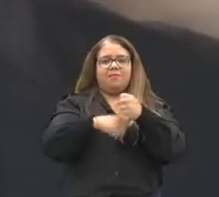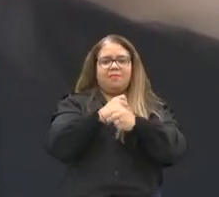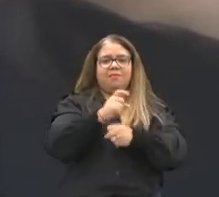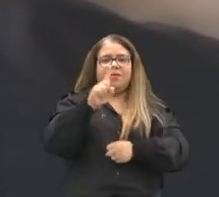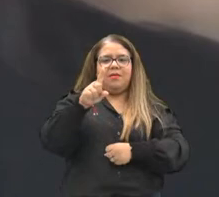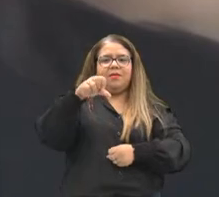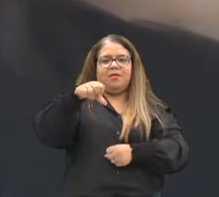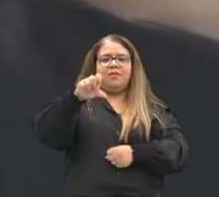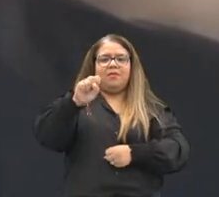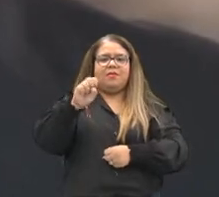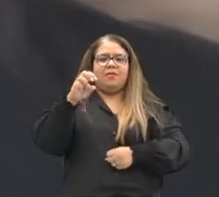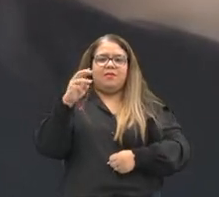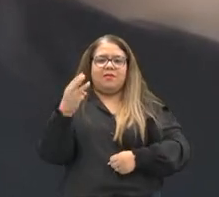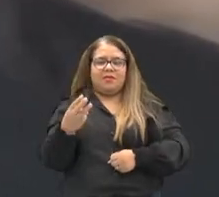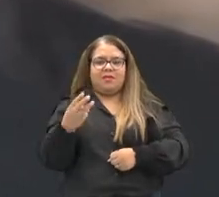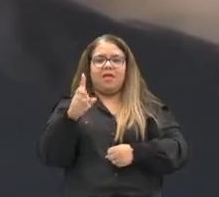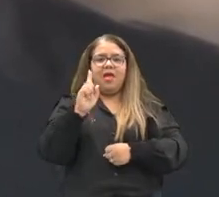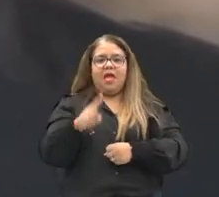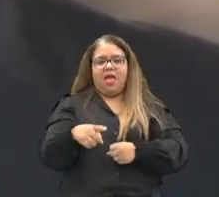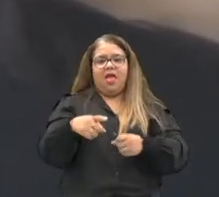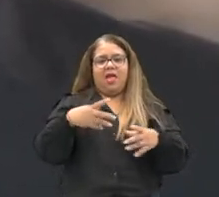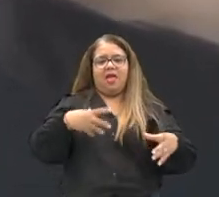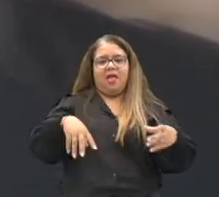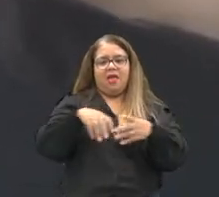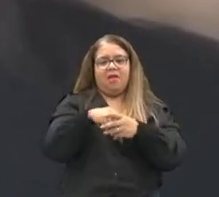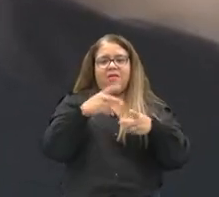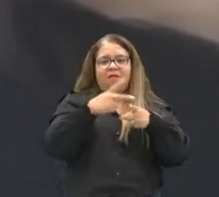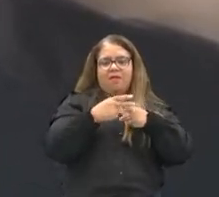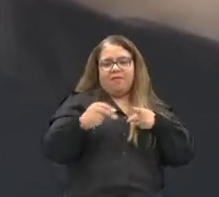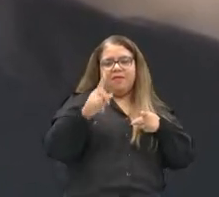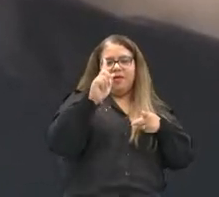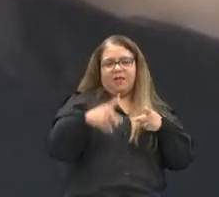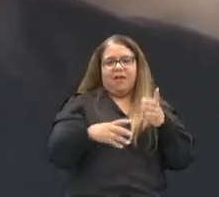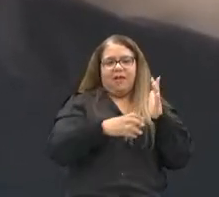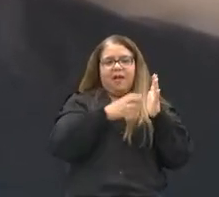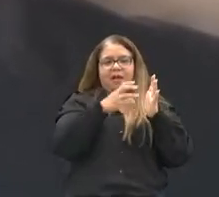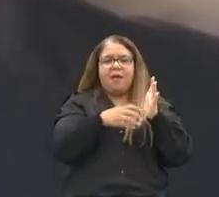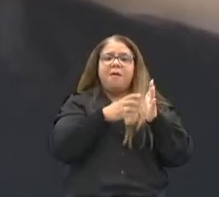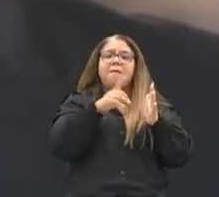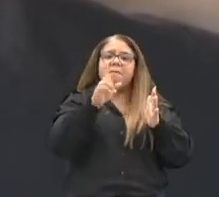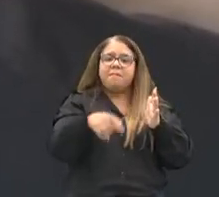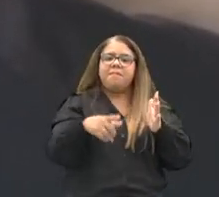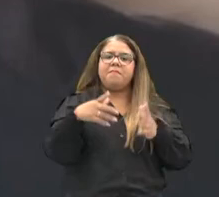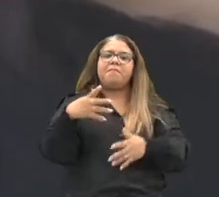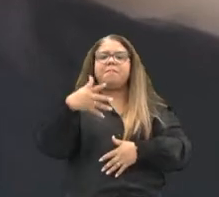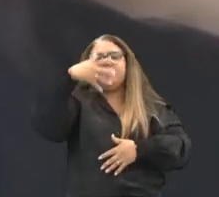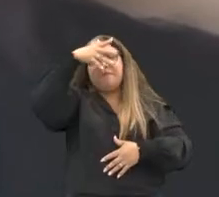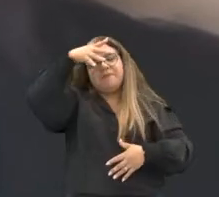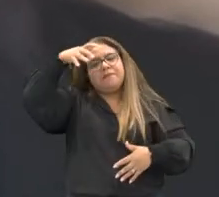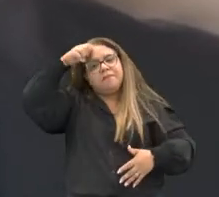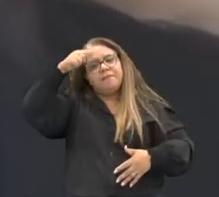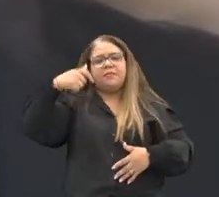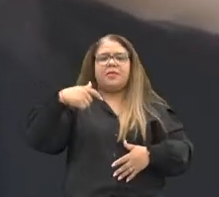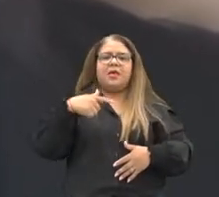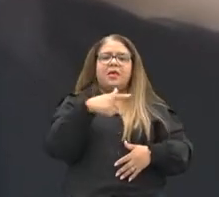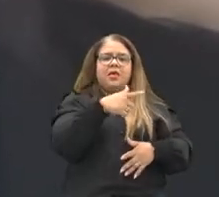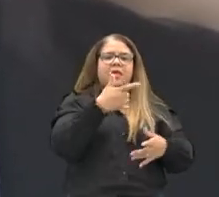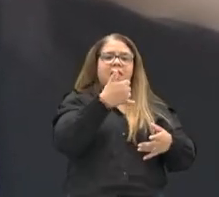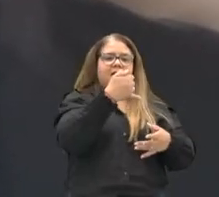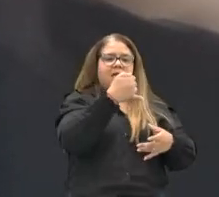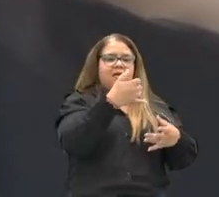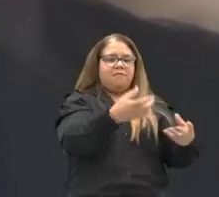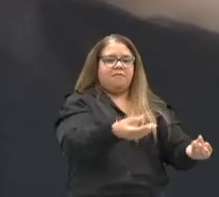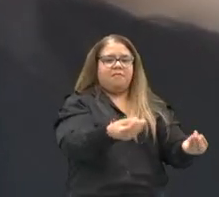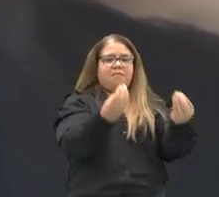governador eleito pelo povo de Mato Grosso, o primeiro após o regime militar, com a caneta que Filinto Miller tinha